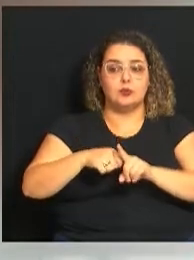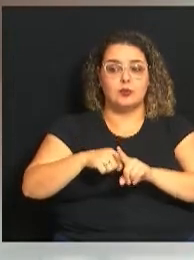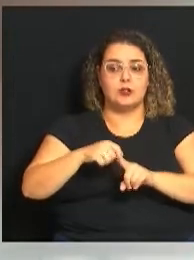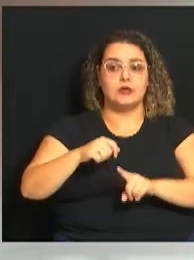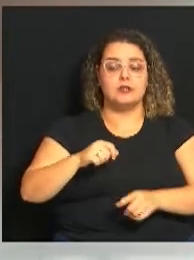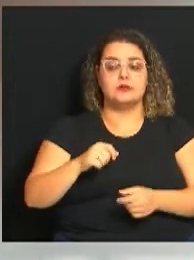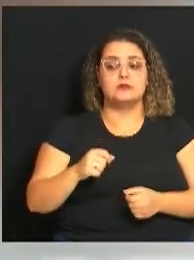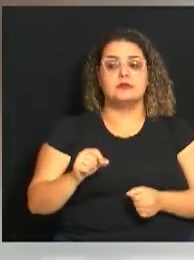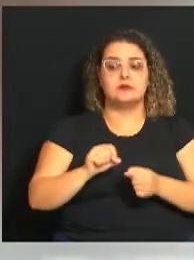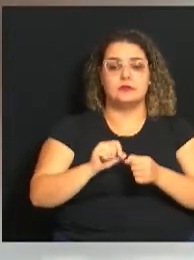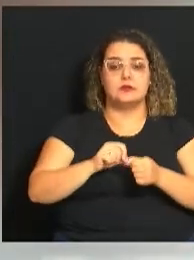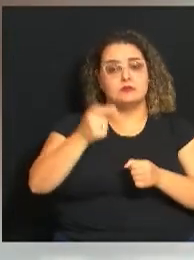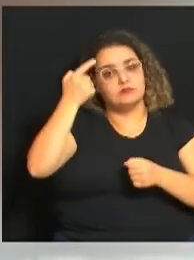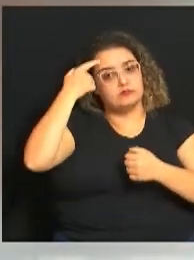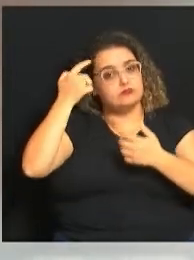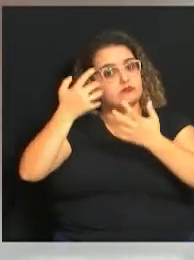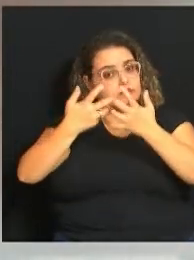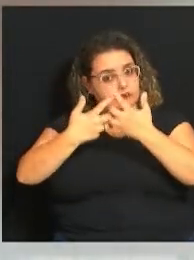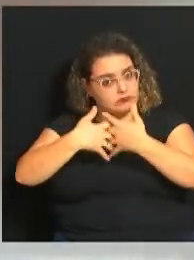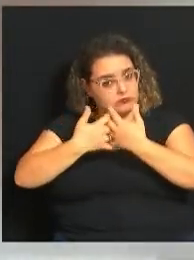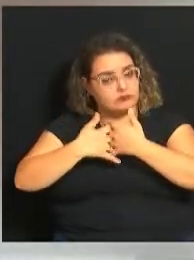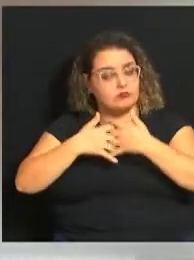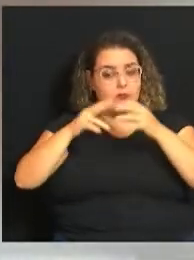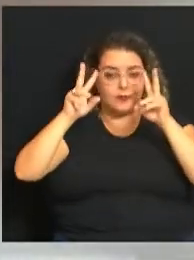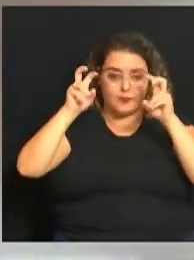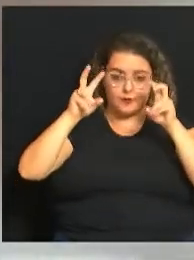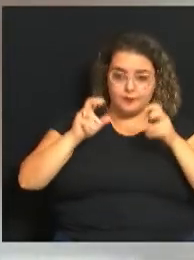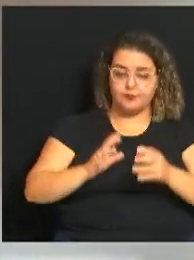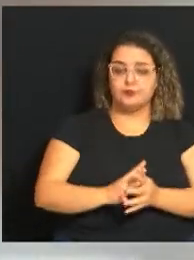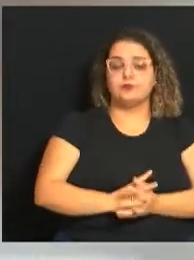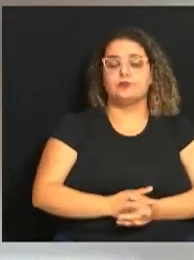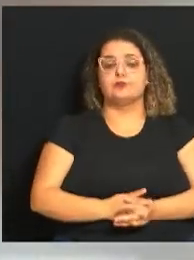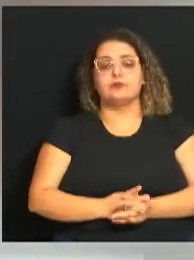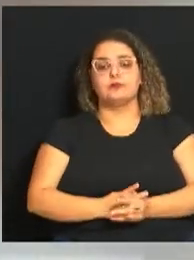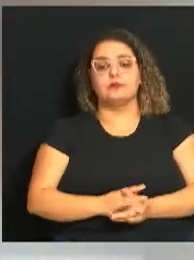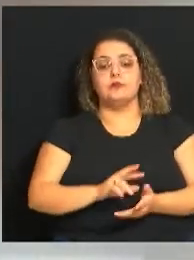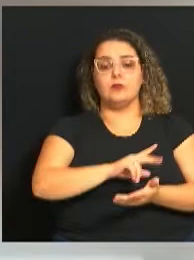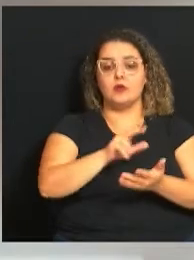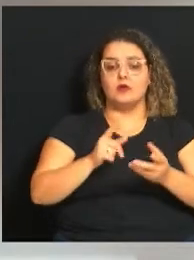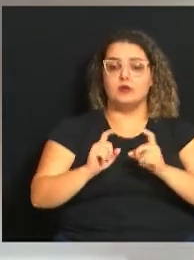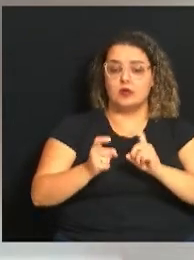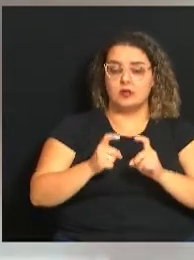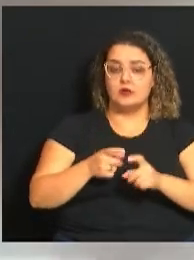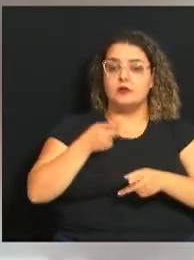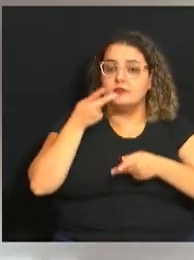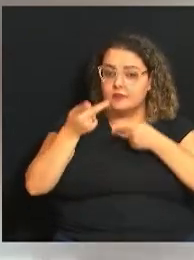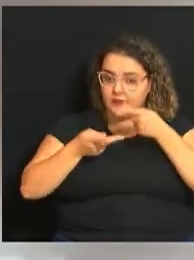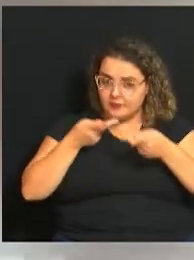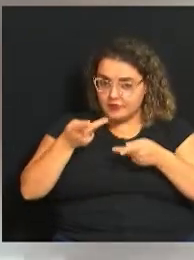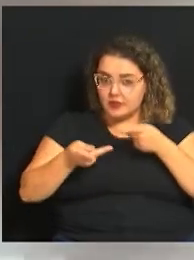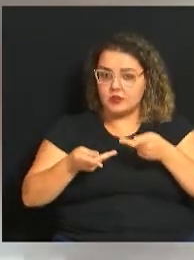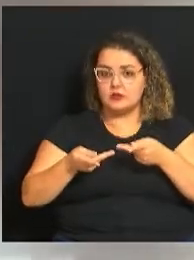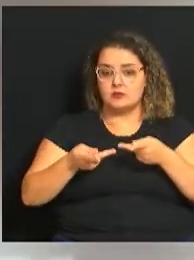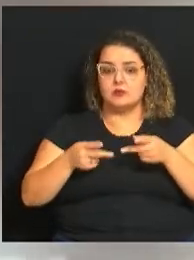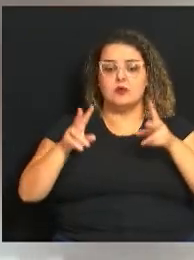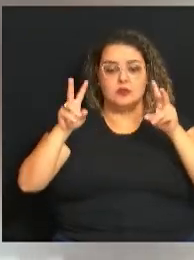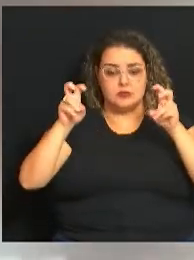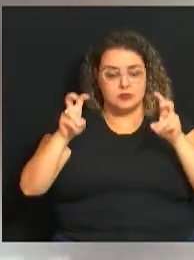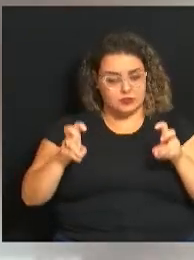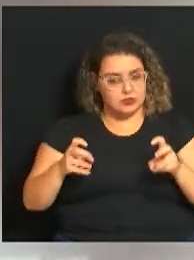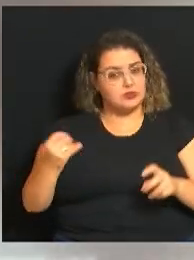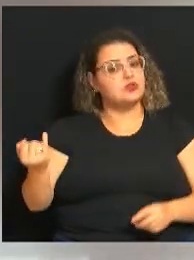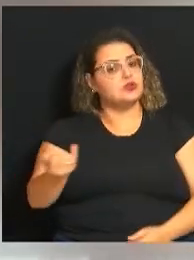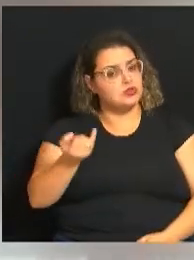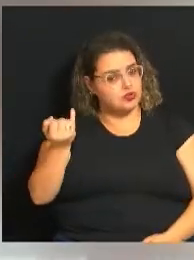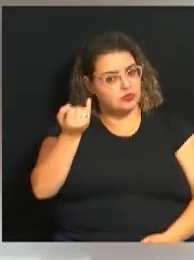fazemos reflexão sobre esse tema, fazemos muitas reuniões e falamos muito sobre esse assunto de extrema